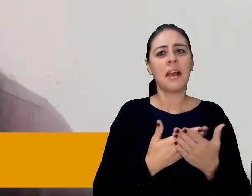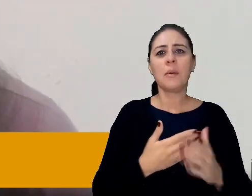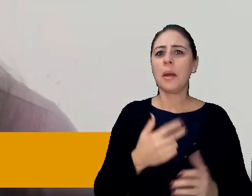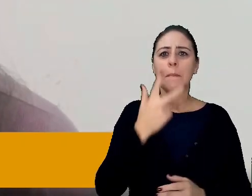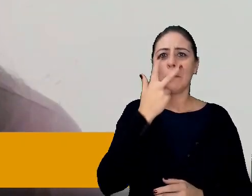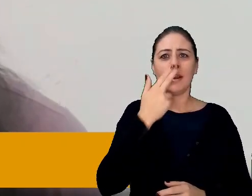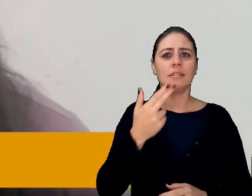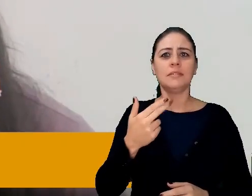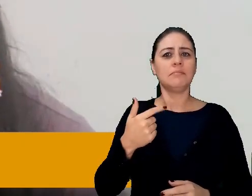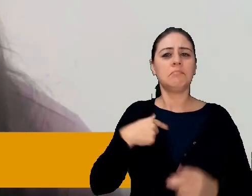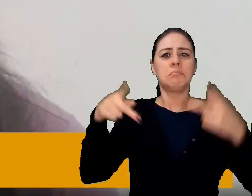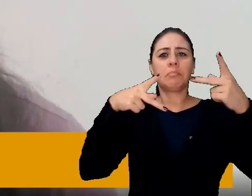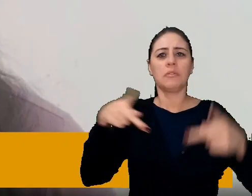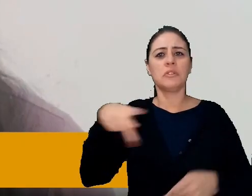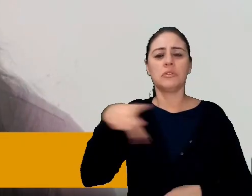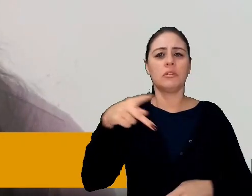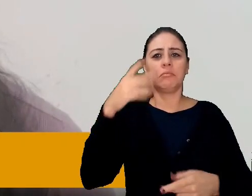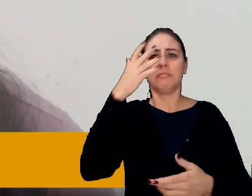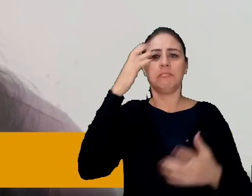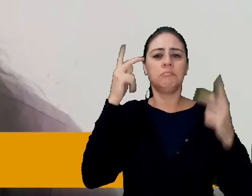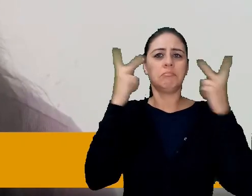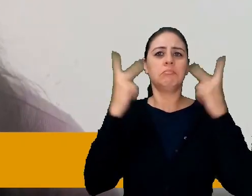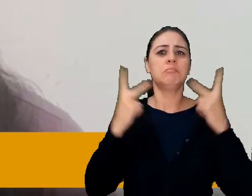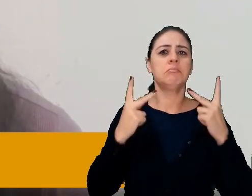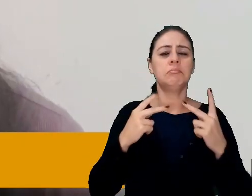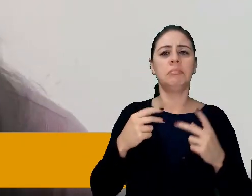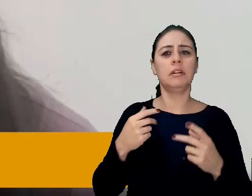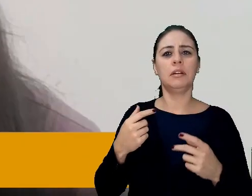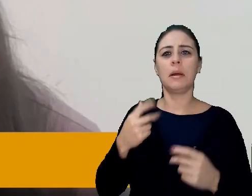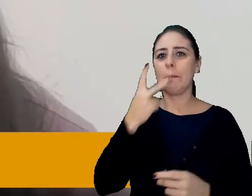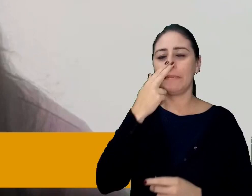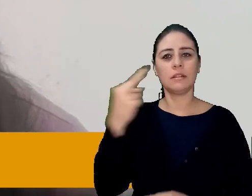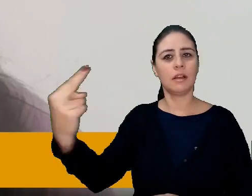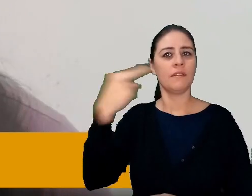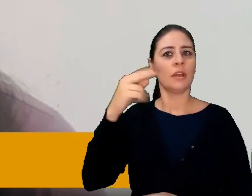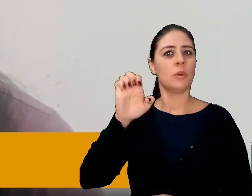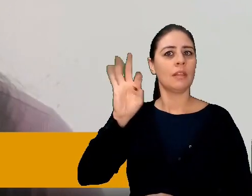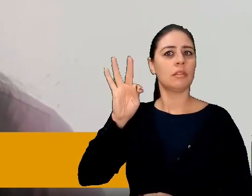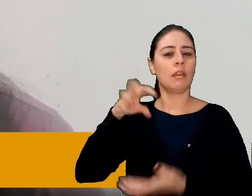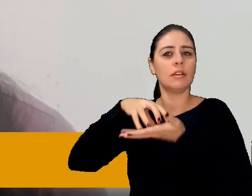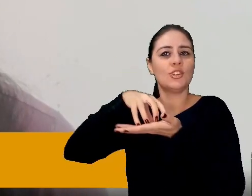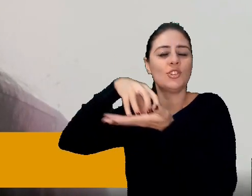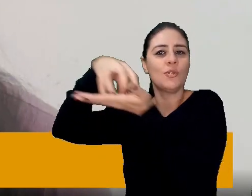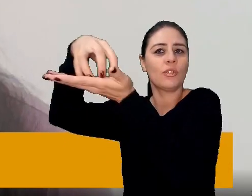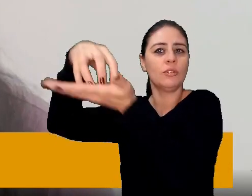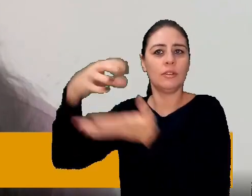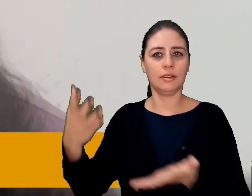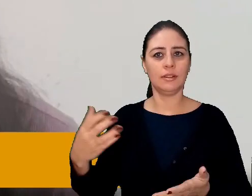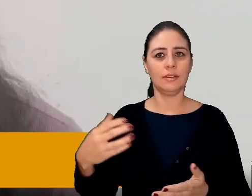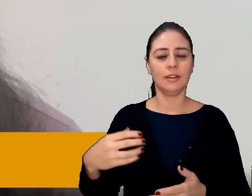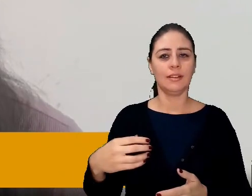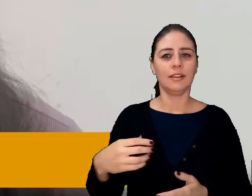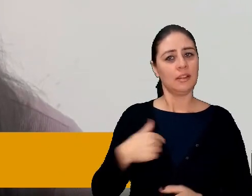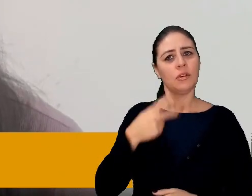voador no extraterrestre, mas ele ficou passado, assim. Eu falei assim para ele, você já comeu, sabe, a primeira vez que a minha mãe me deu canjica, ela cozinhou com